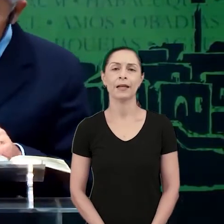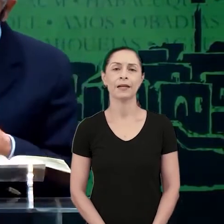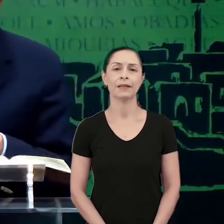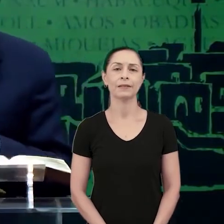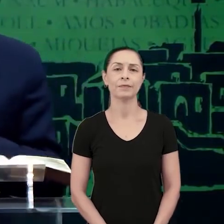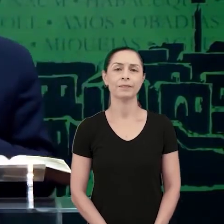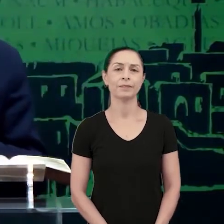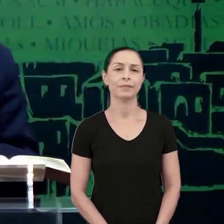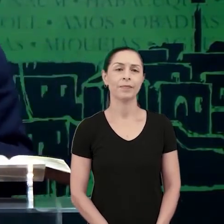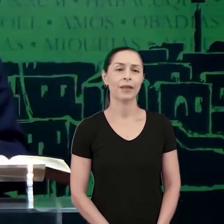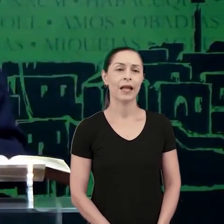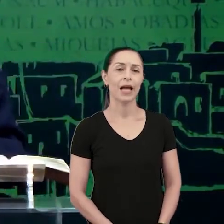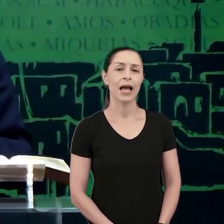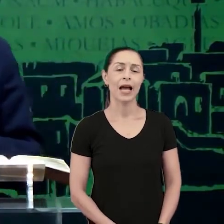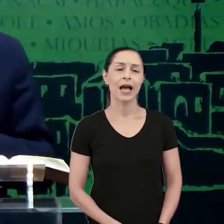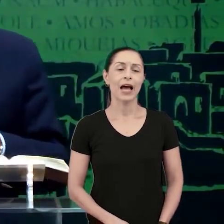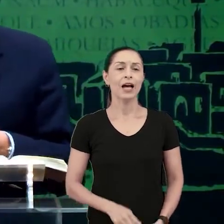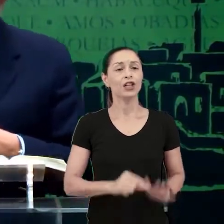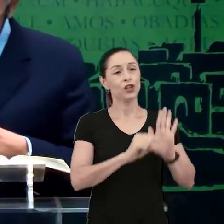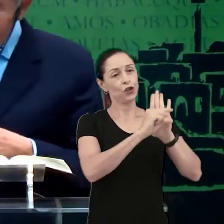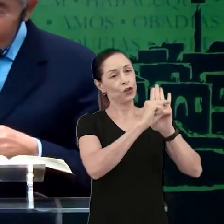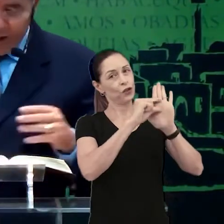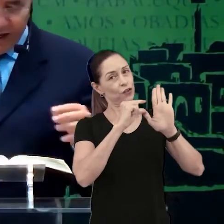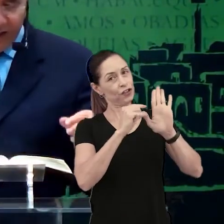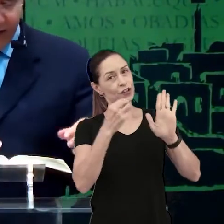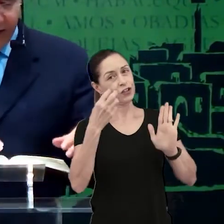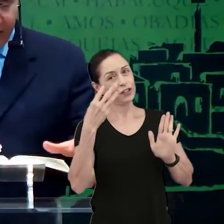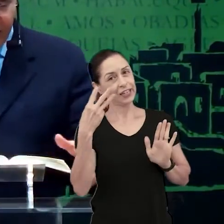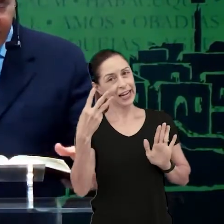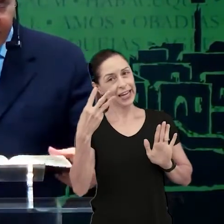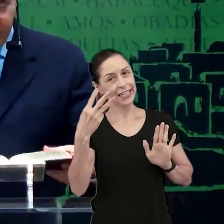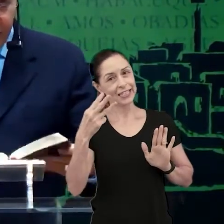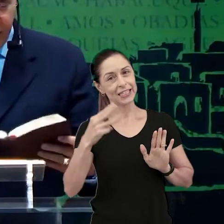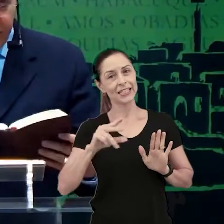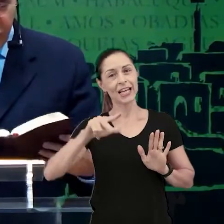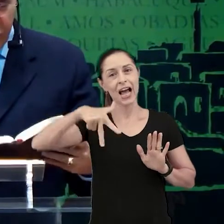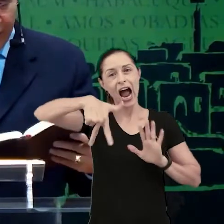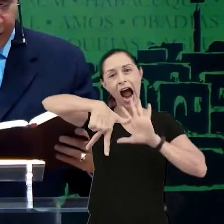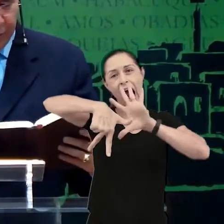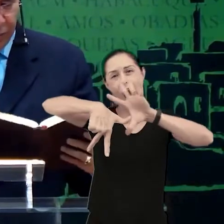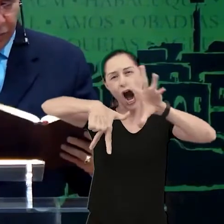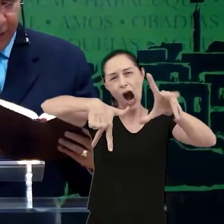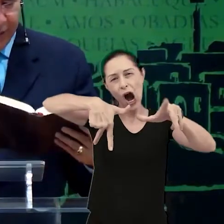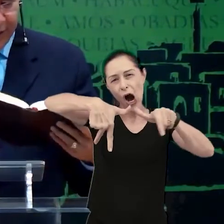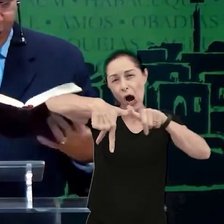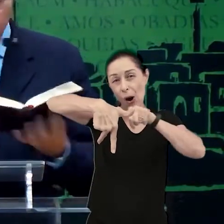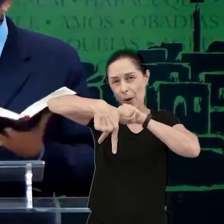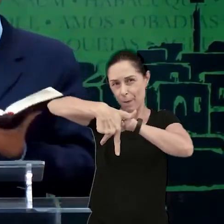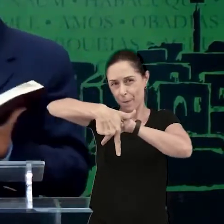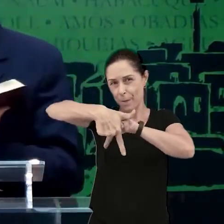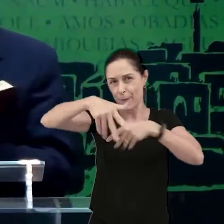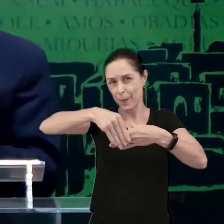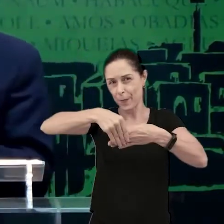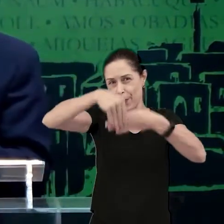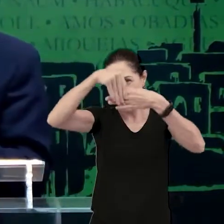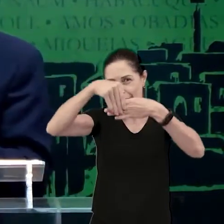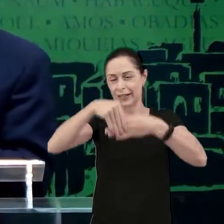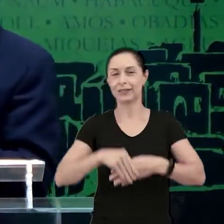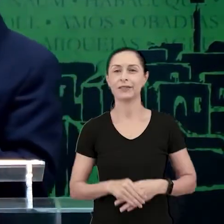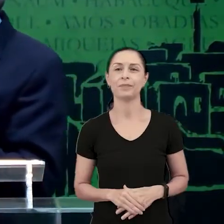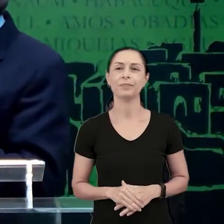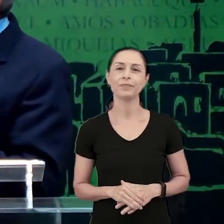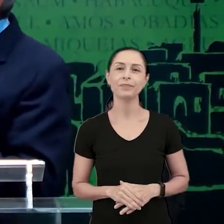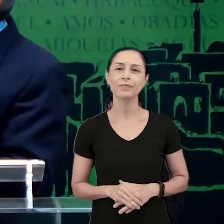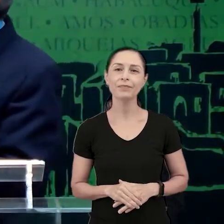Depois ele vai olhar no versículo 3, a corrupção generada da liderança. Eu nunca vi um quadro, irmãos, mais atual,